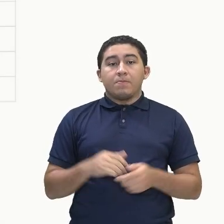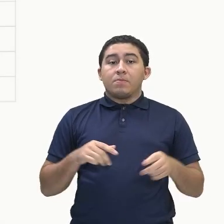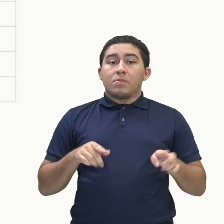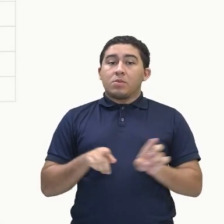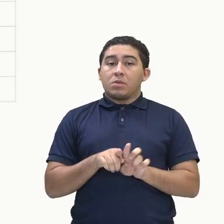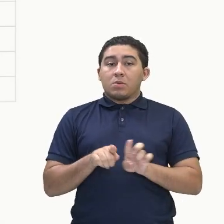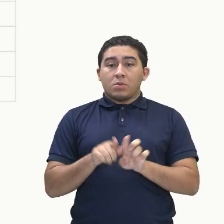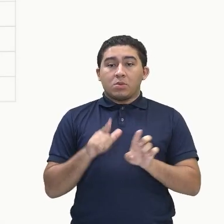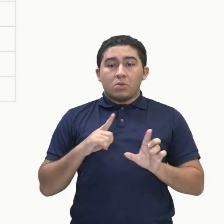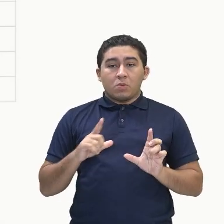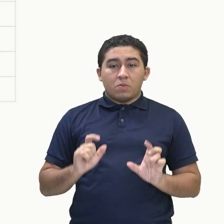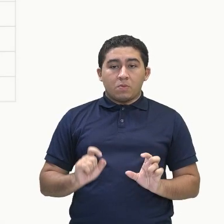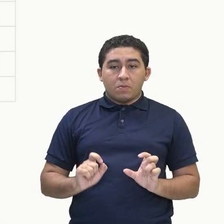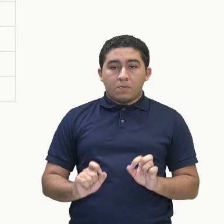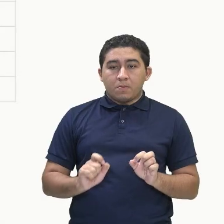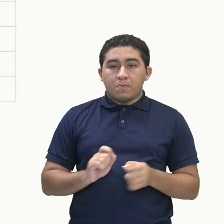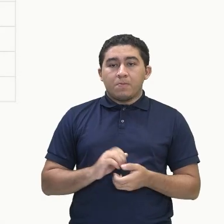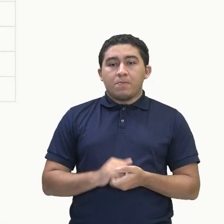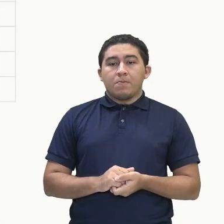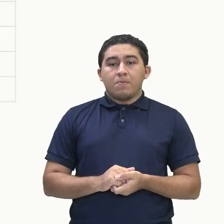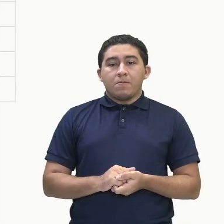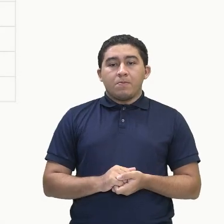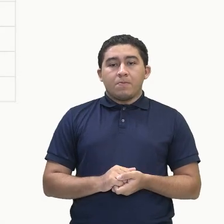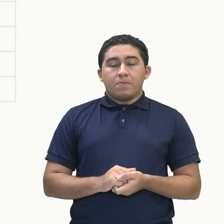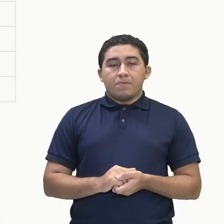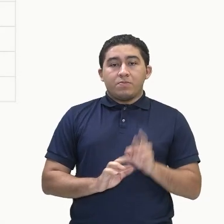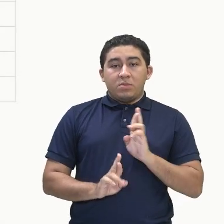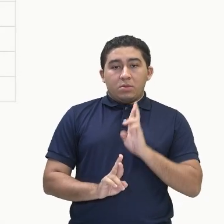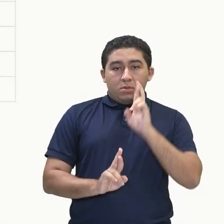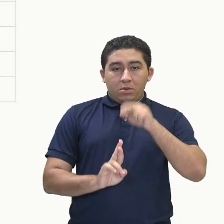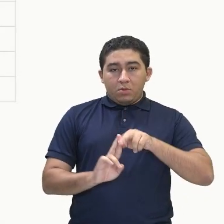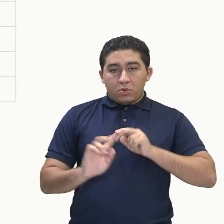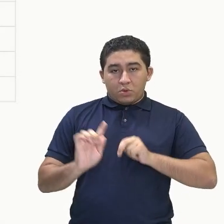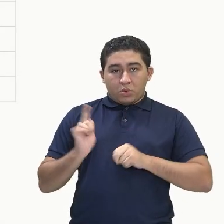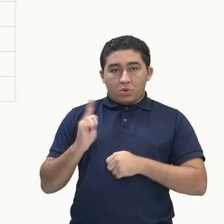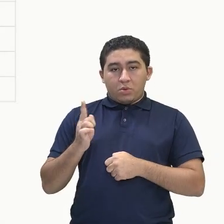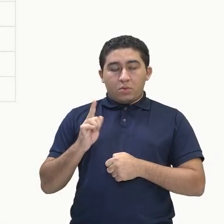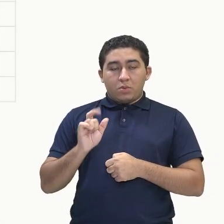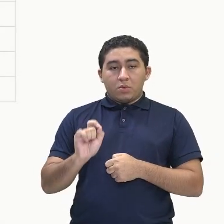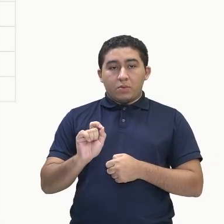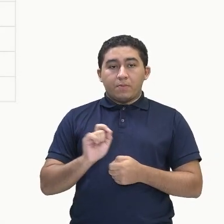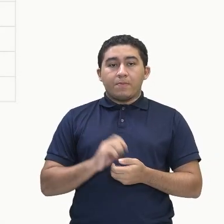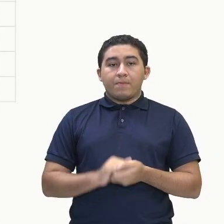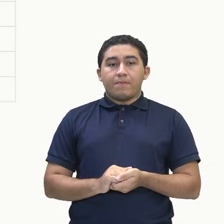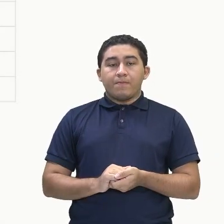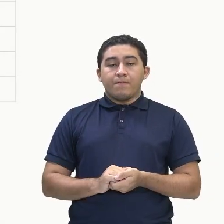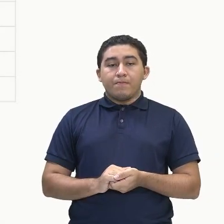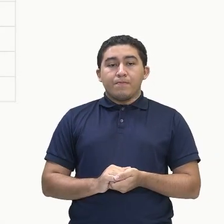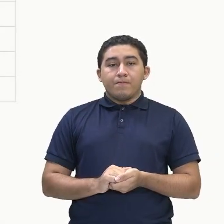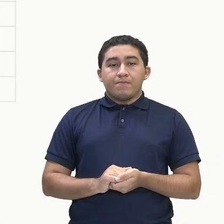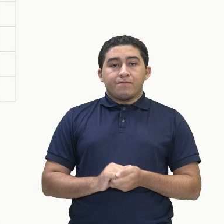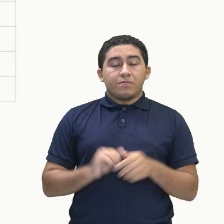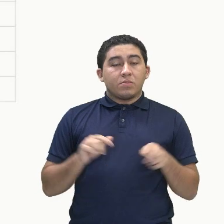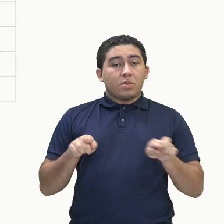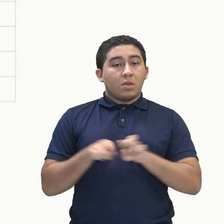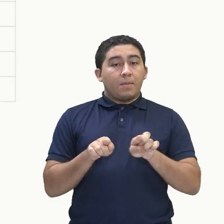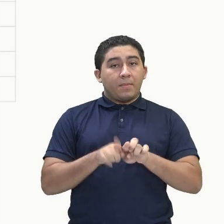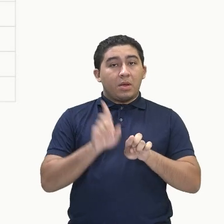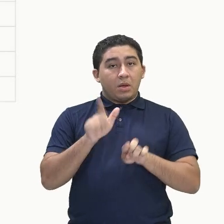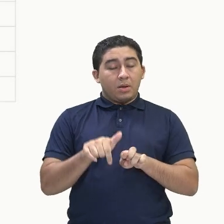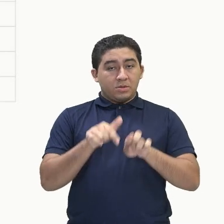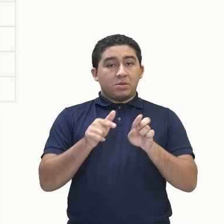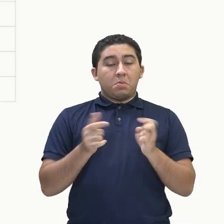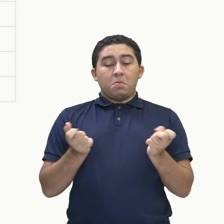temos as coordenadas geográficas, essas longitudes, gente, elas também vão determinar para a gente, como